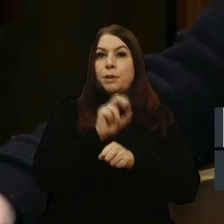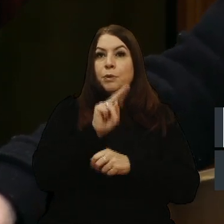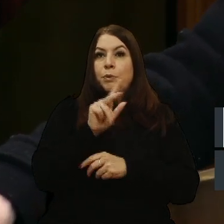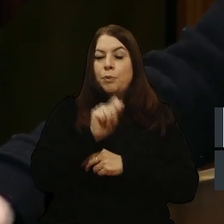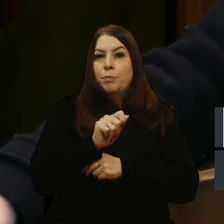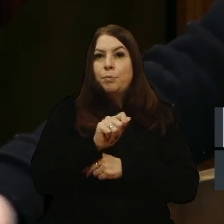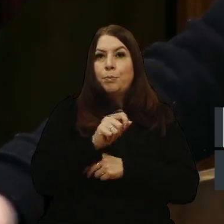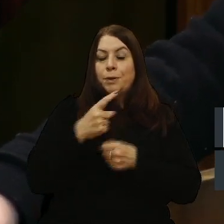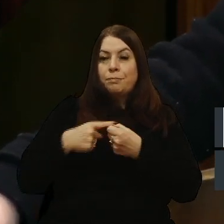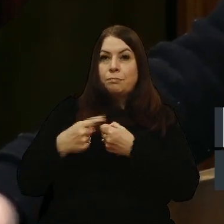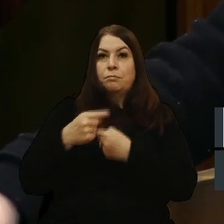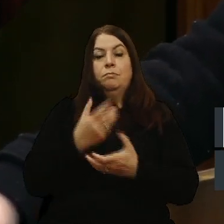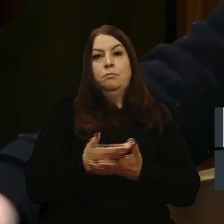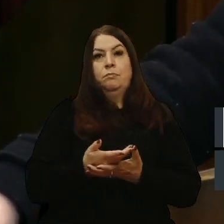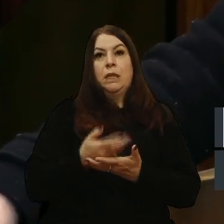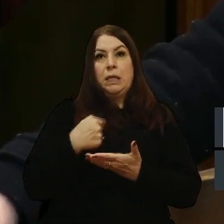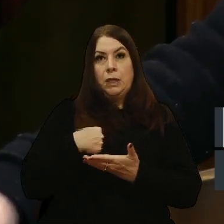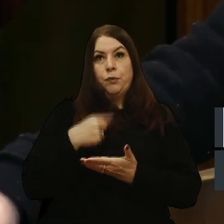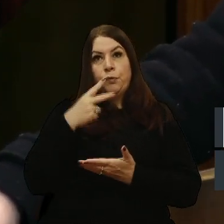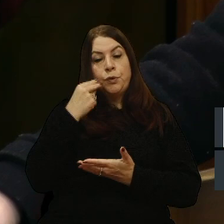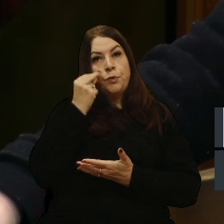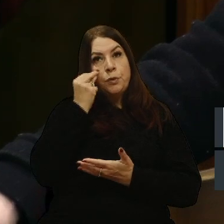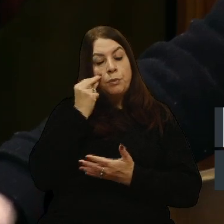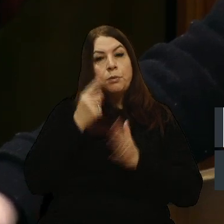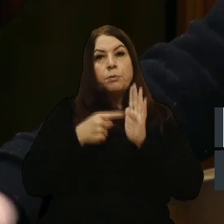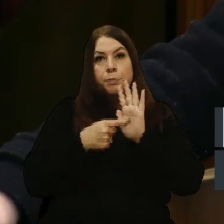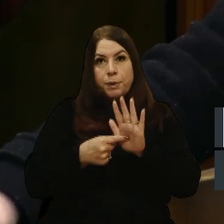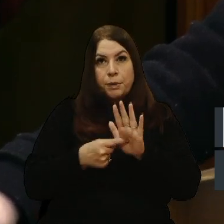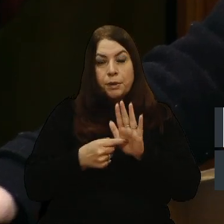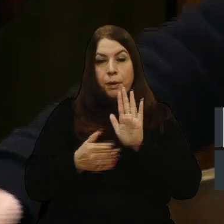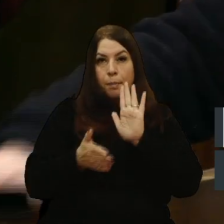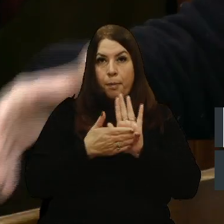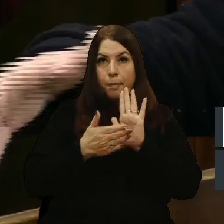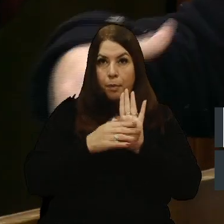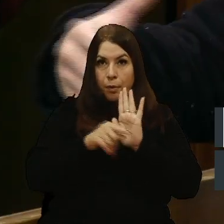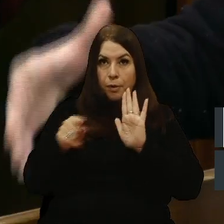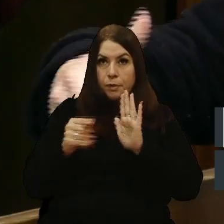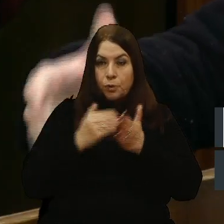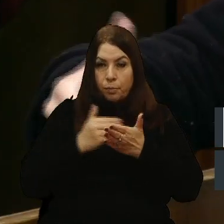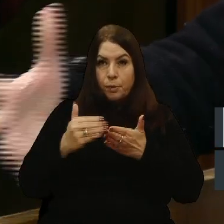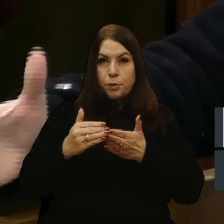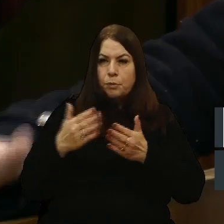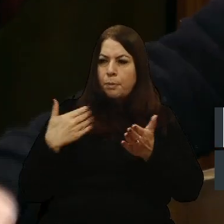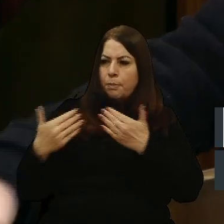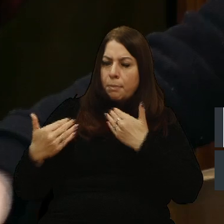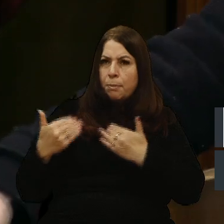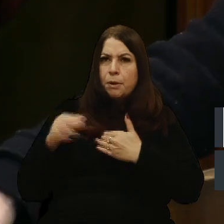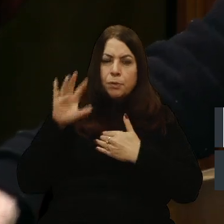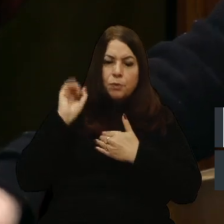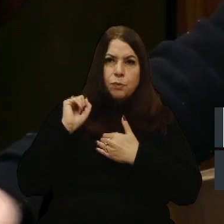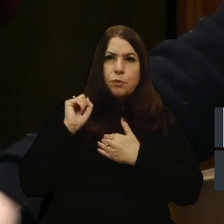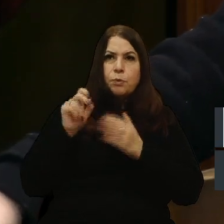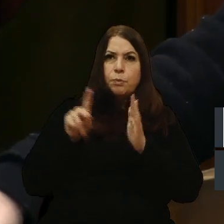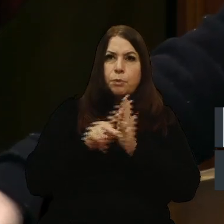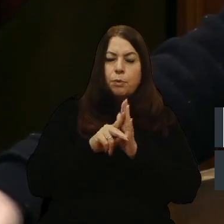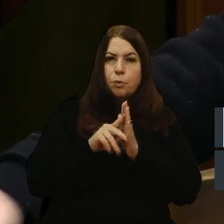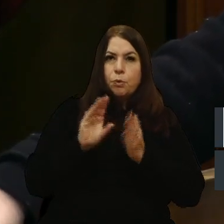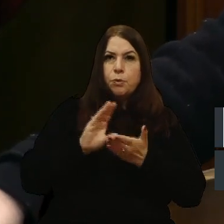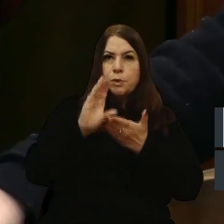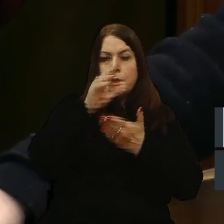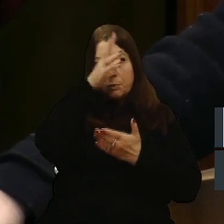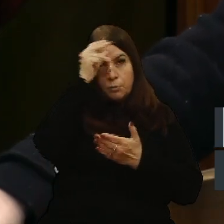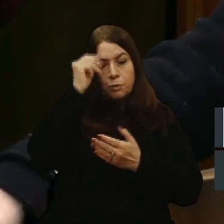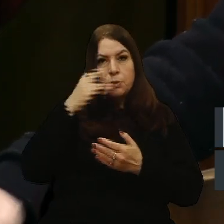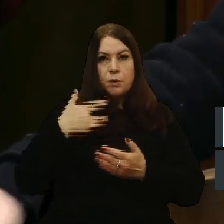da nossa cidade. Eu e o vereador Libardi apresentamos a proposta, a partir de diálogo e discuta com o próprio Conselho Municipal de